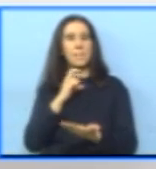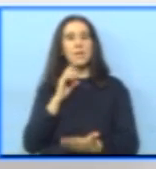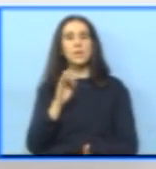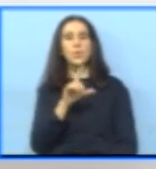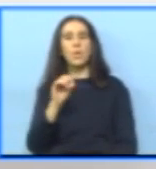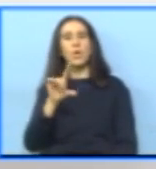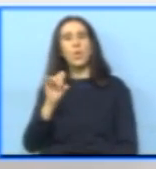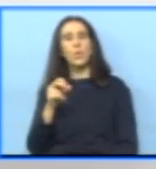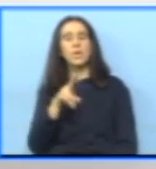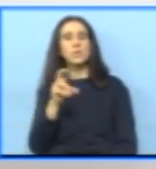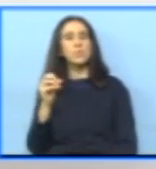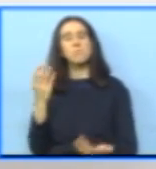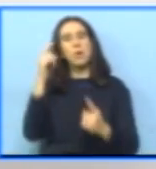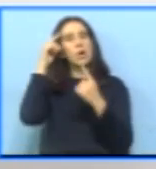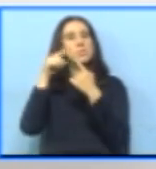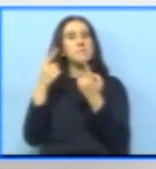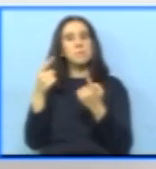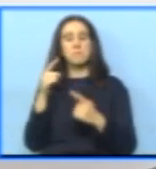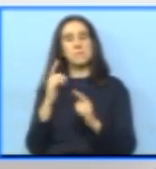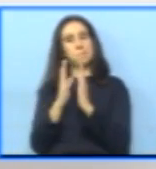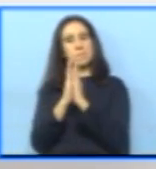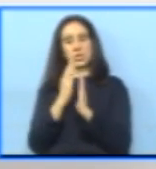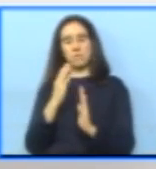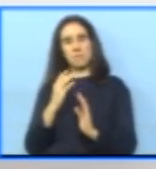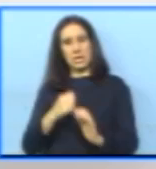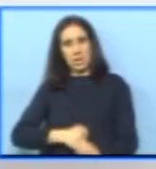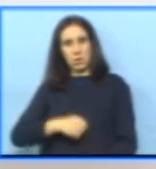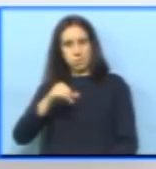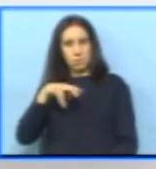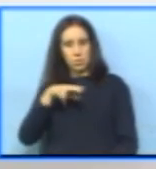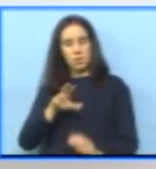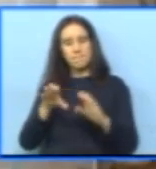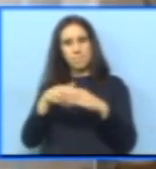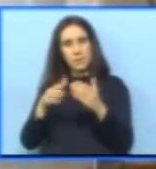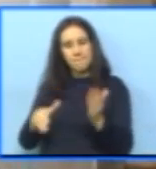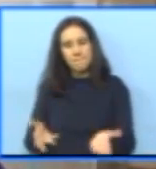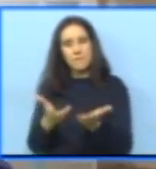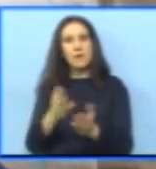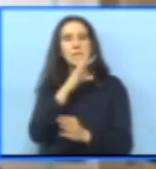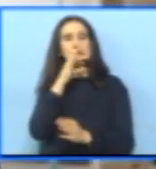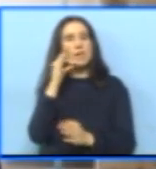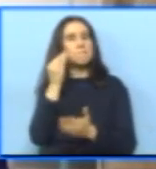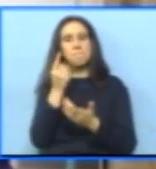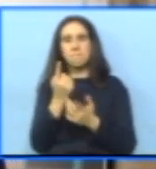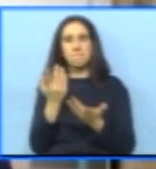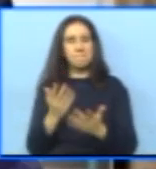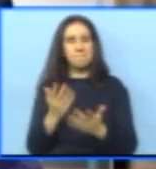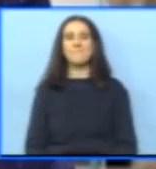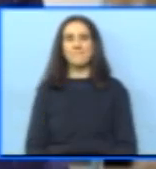a Igreja Católica em Portugal propõe às comunidades que o assinalem? Então, saudando todos os